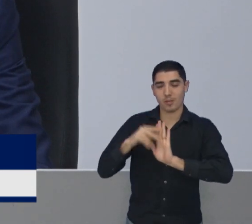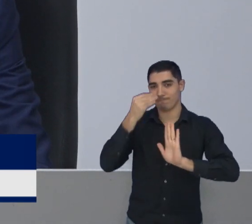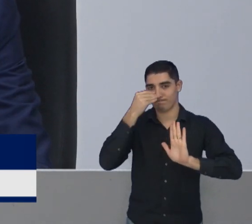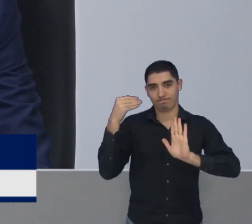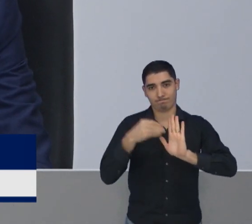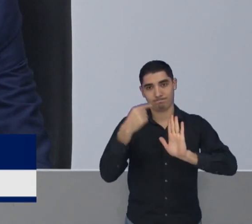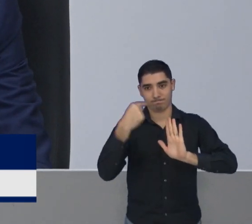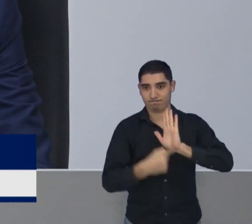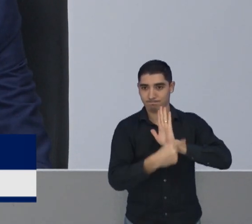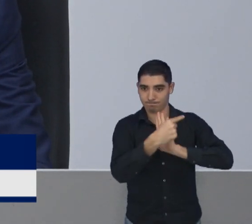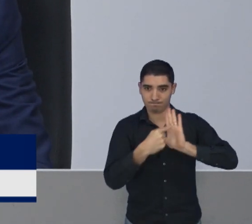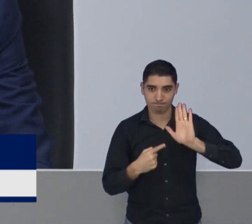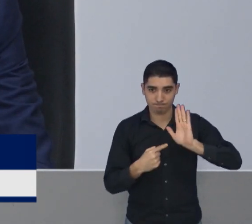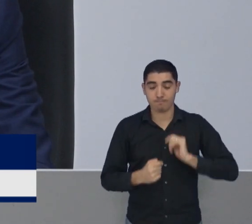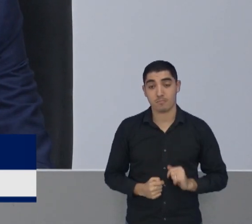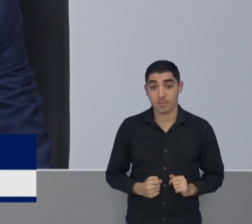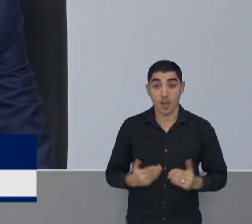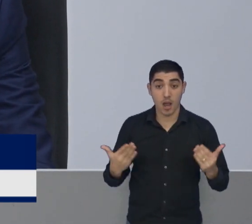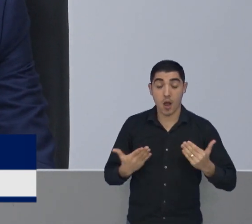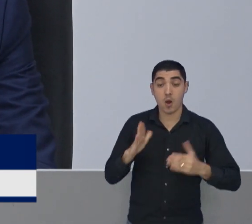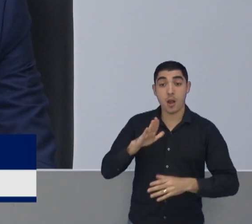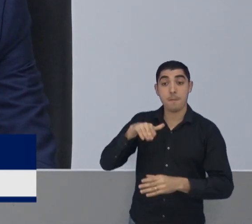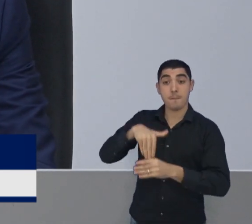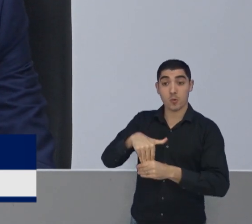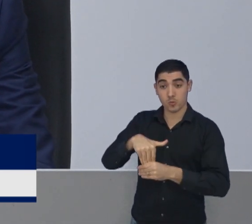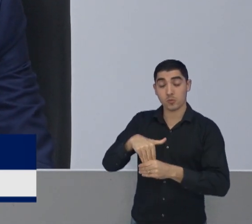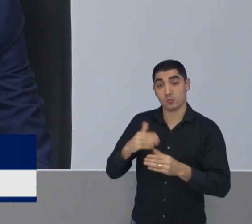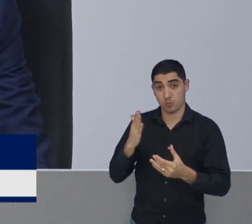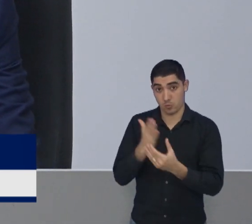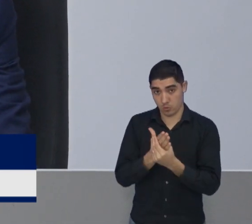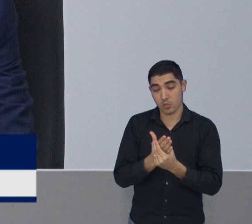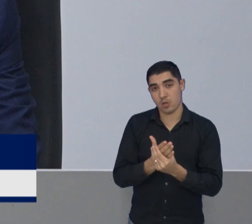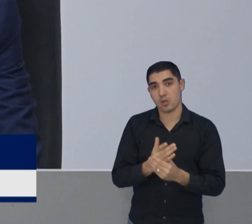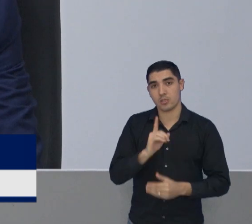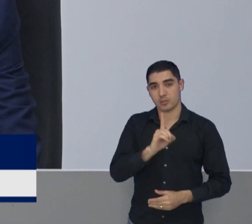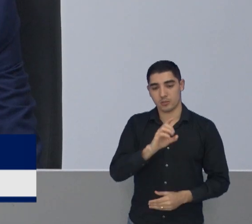rejeitado. Em discussão, o processo de número